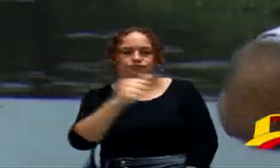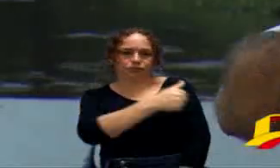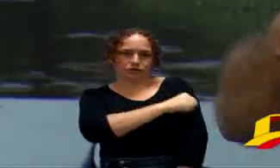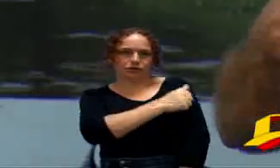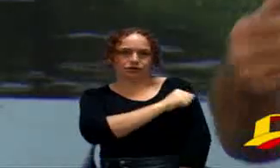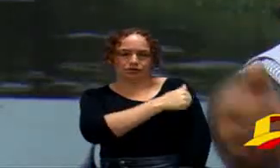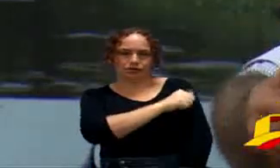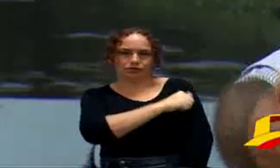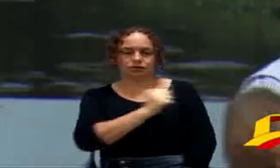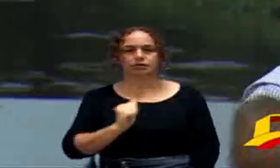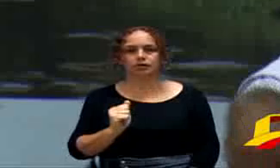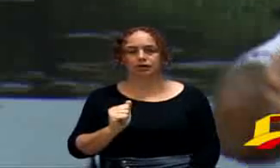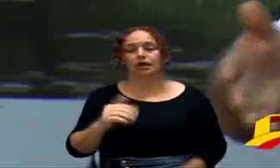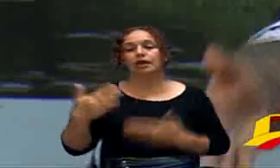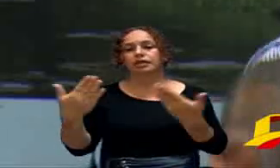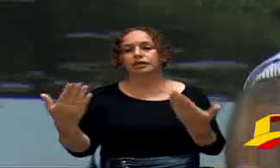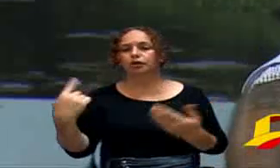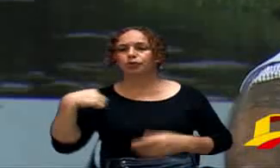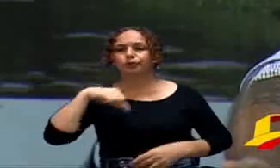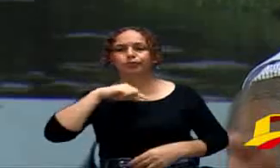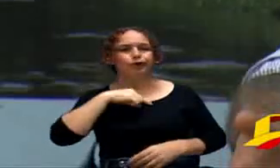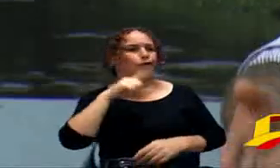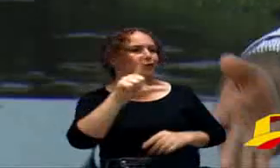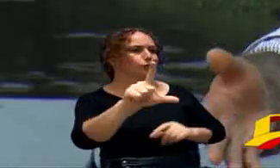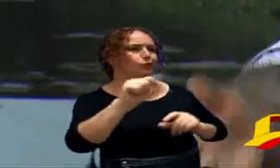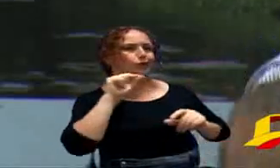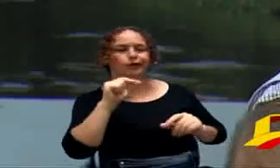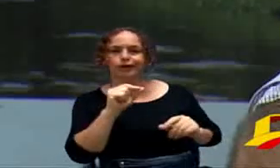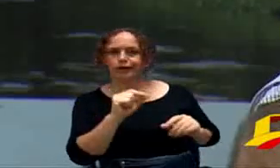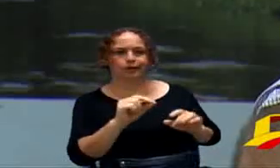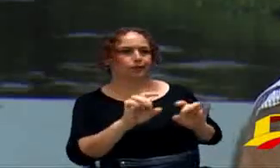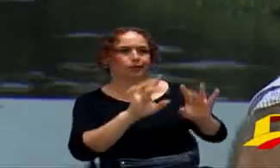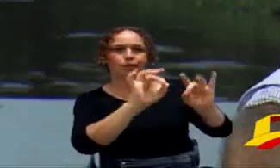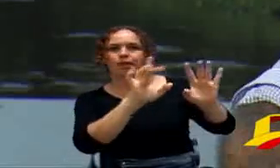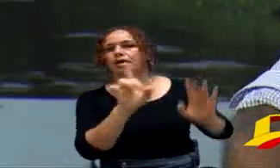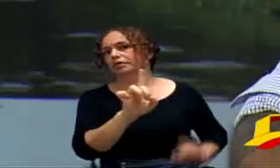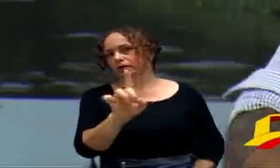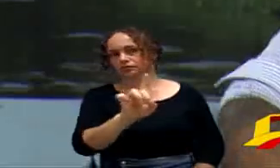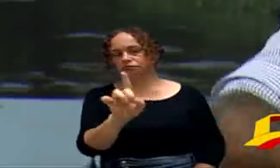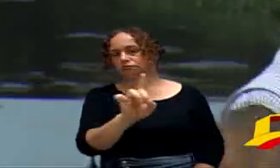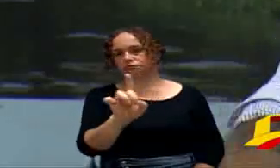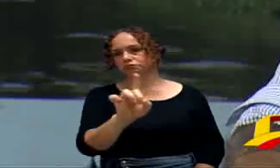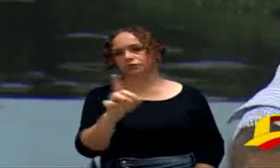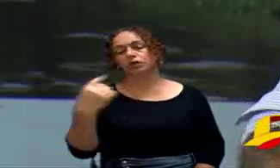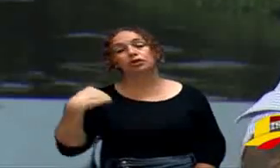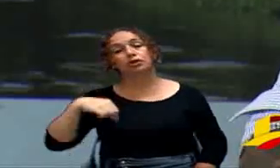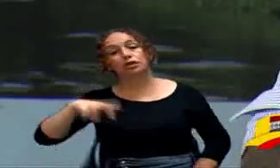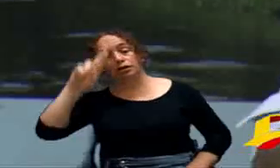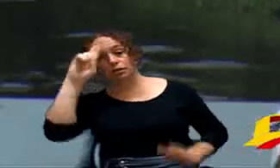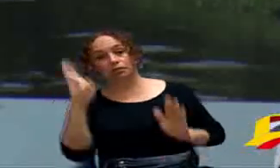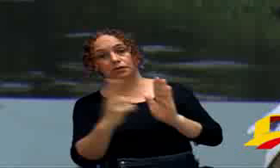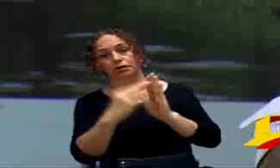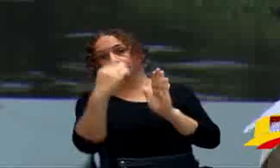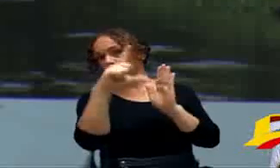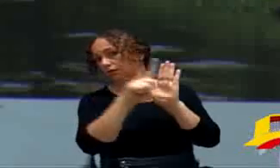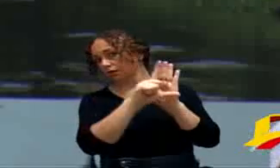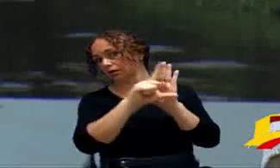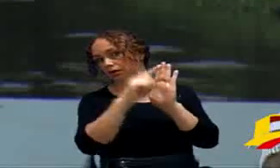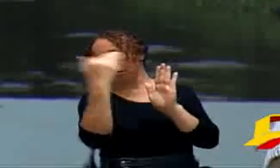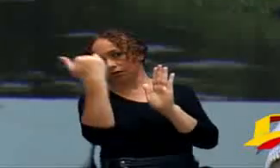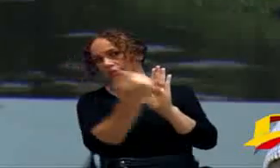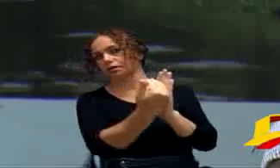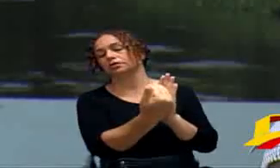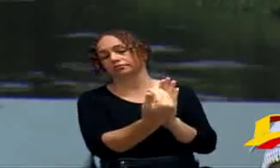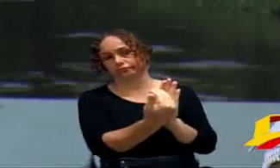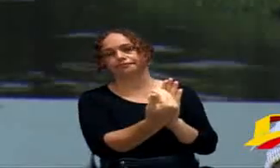ninguém, não houve nada. Houve uma análise de legalidade e, em seguida, os técnicos opinaram tecnicamente